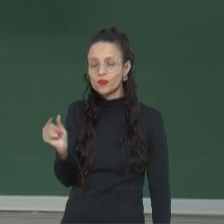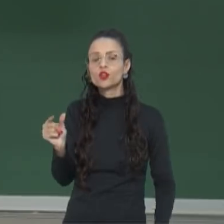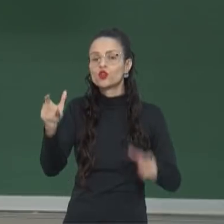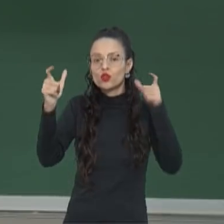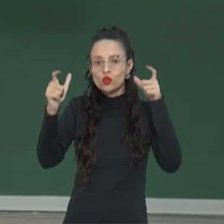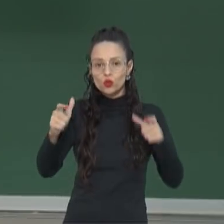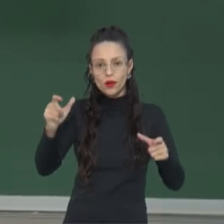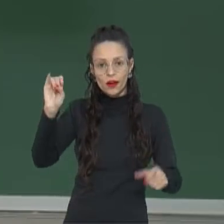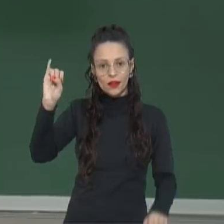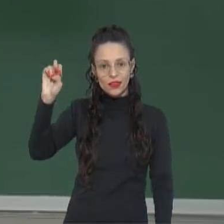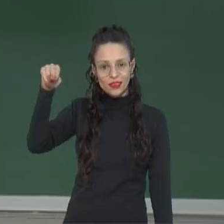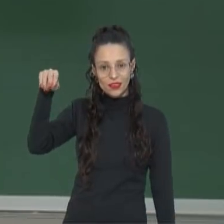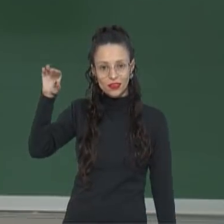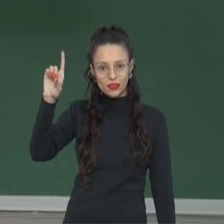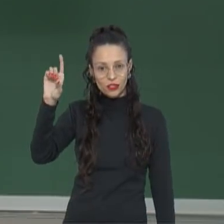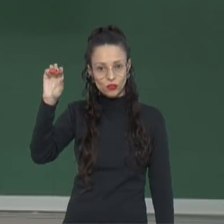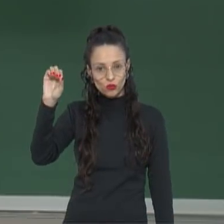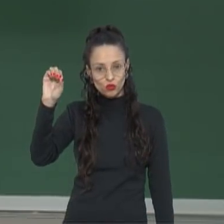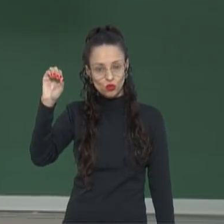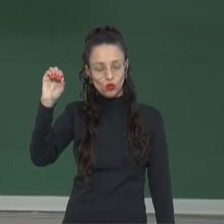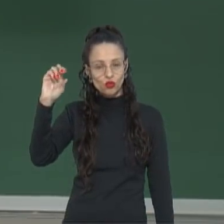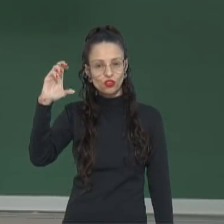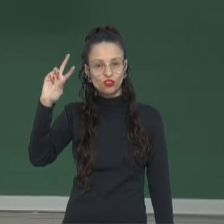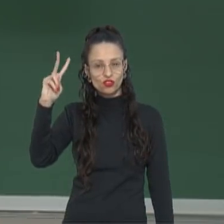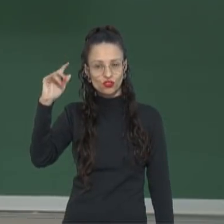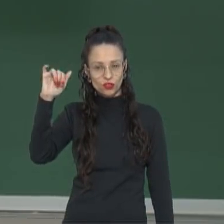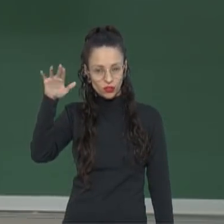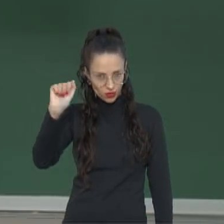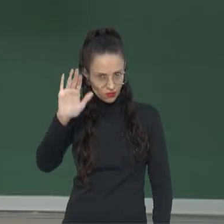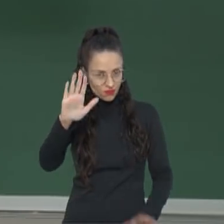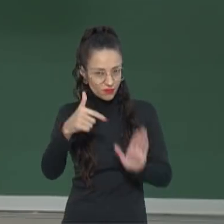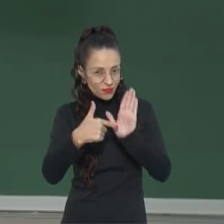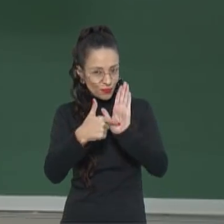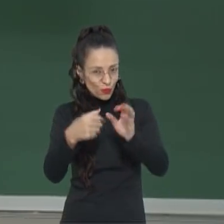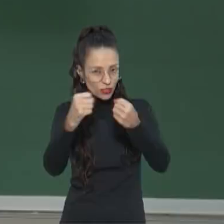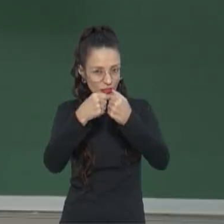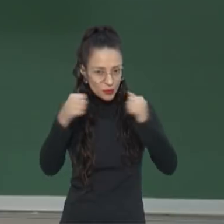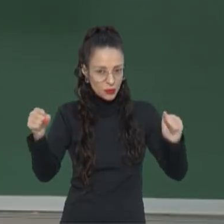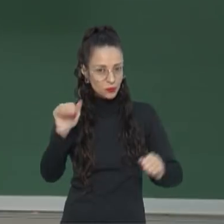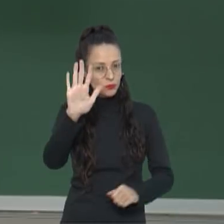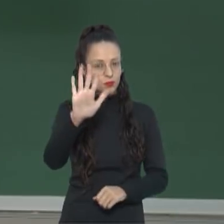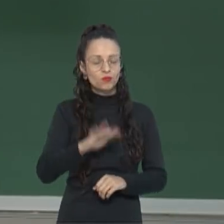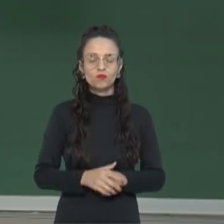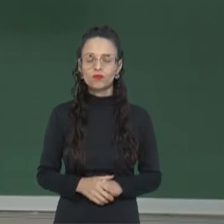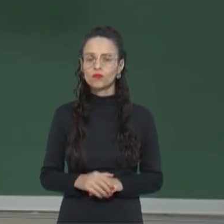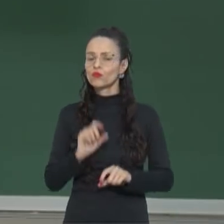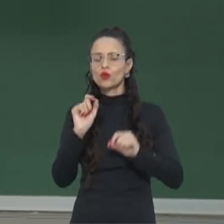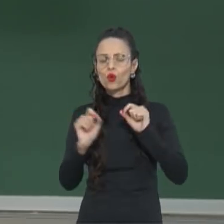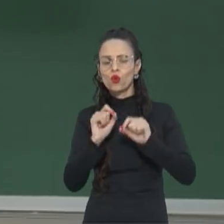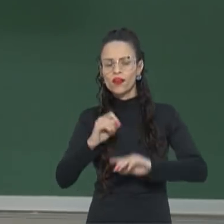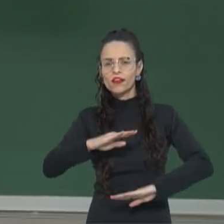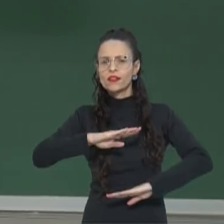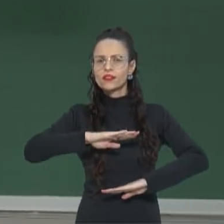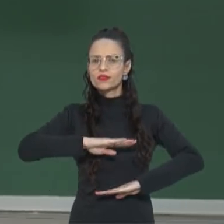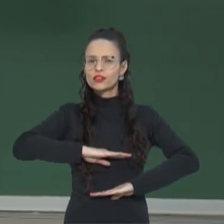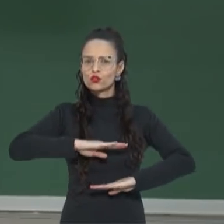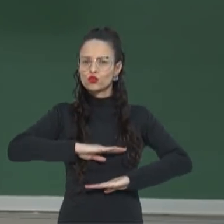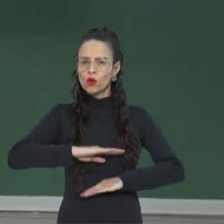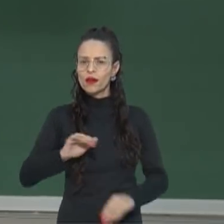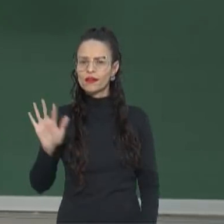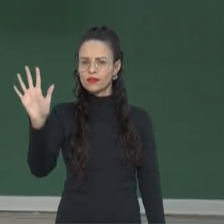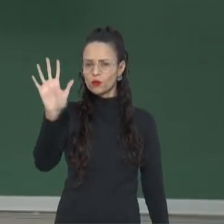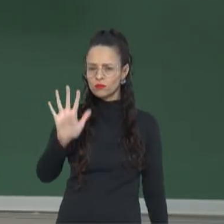Indochina. Já te mostro no mapa, criança, calma, relaxa. Ei, então, qual era a situação da